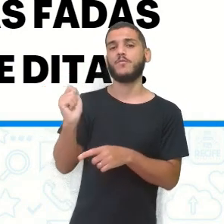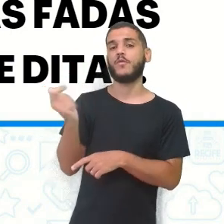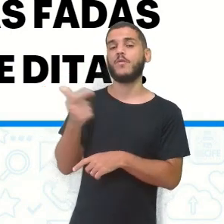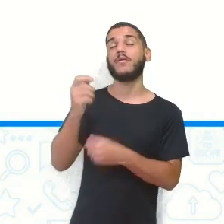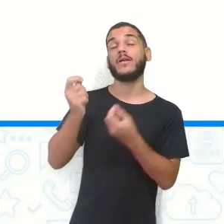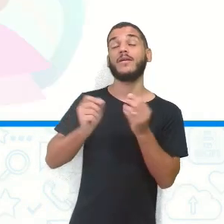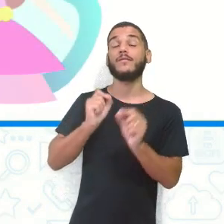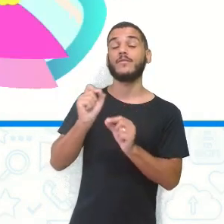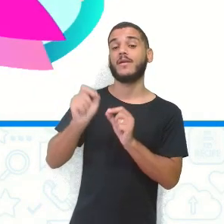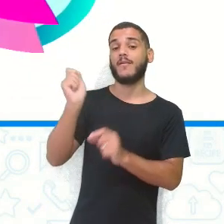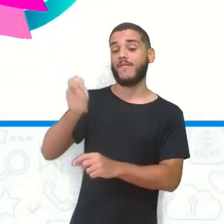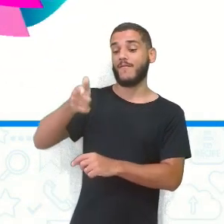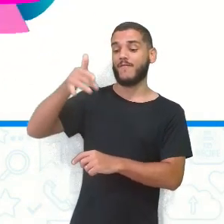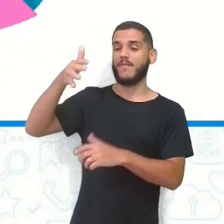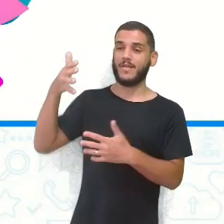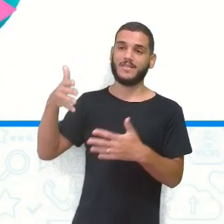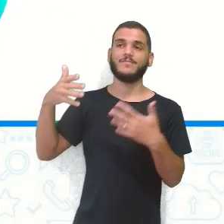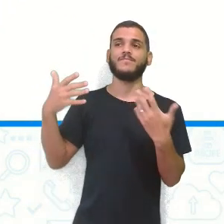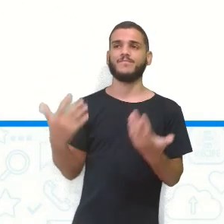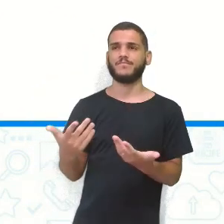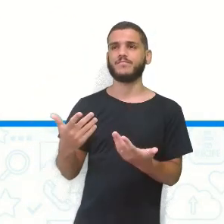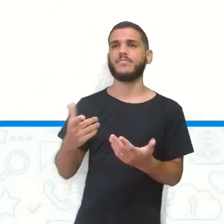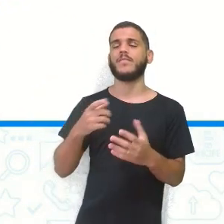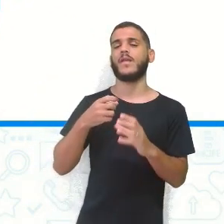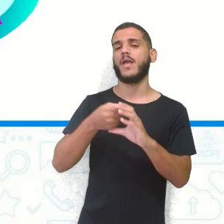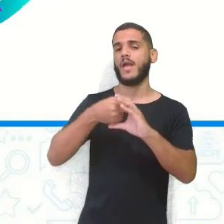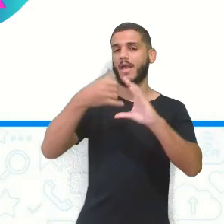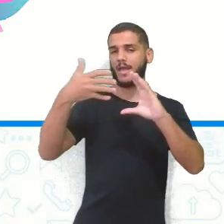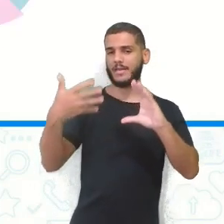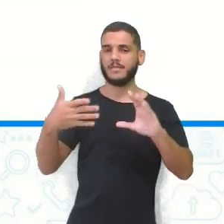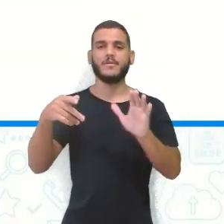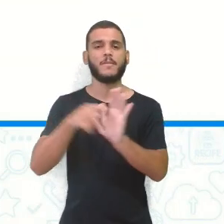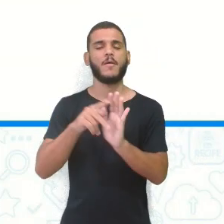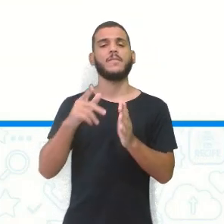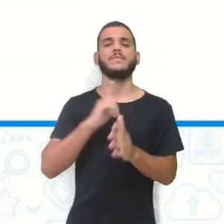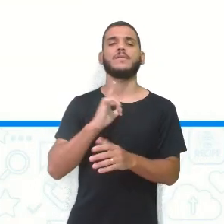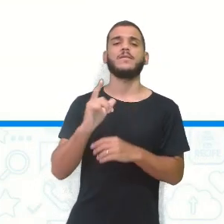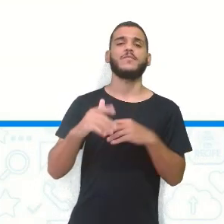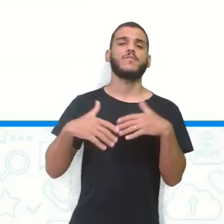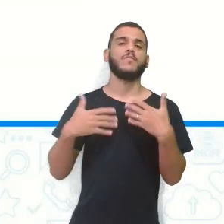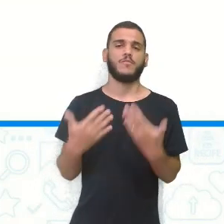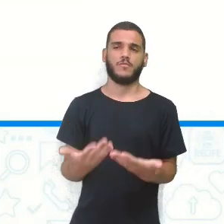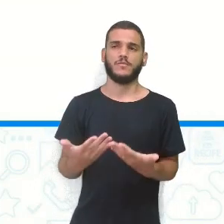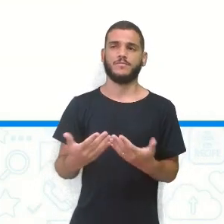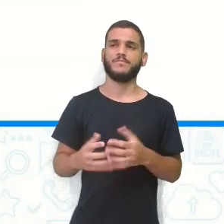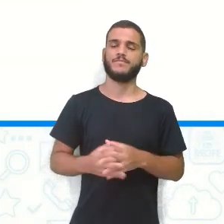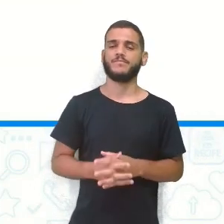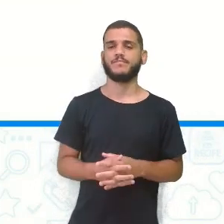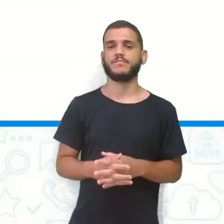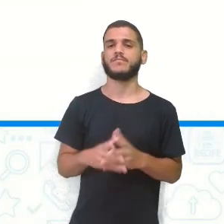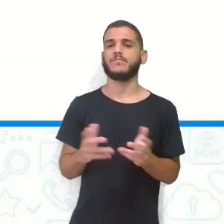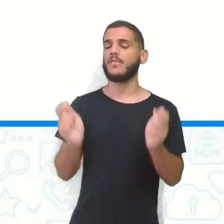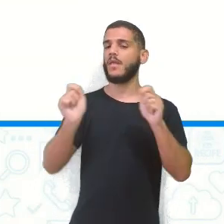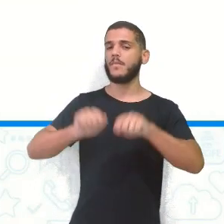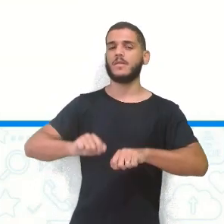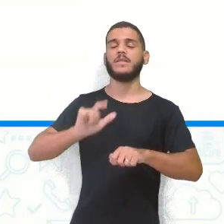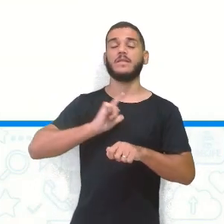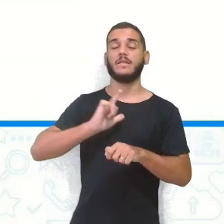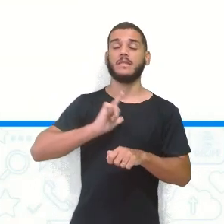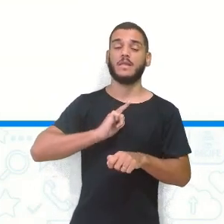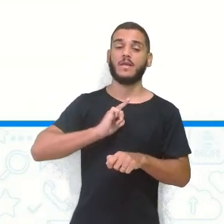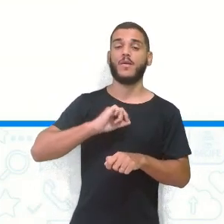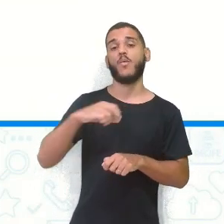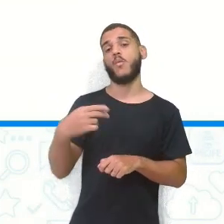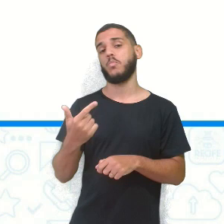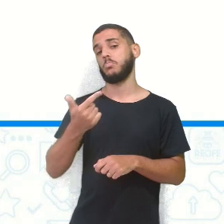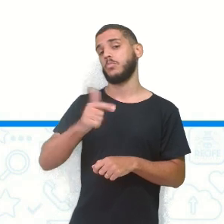ditas. Quais são as características dos contos de fadas? Vamos lá. Podem conter ou